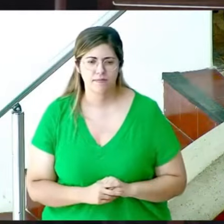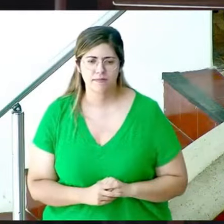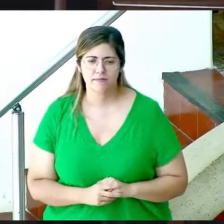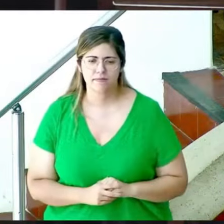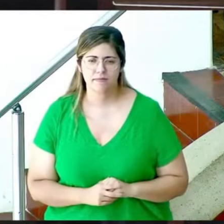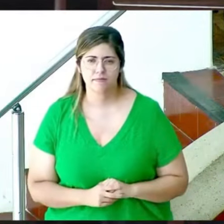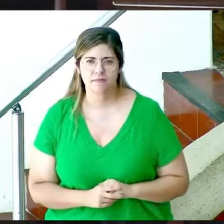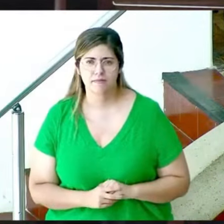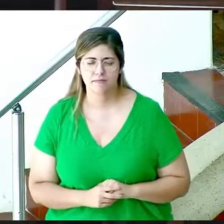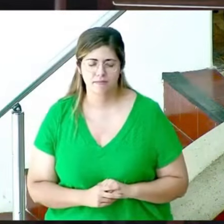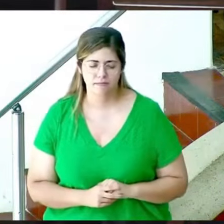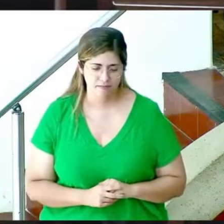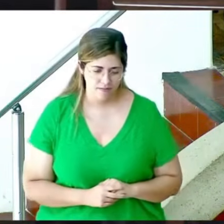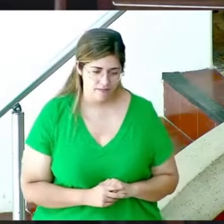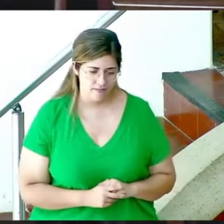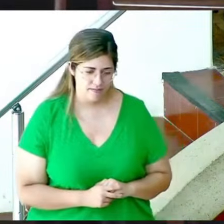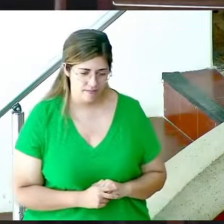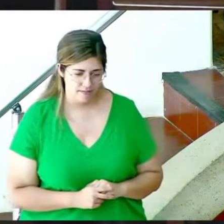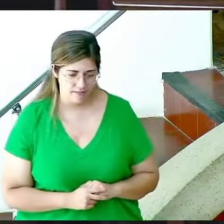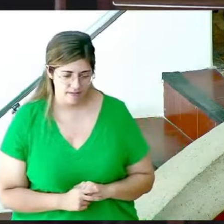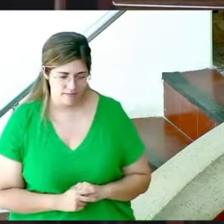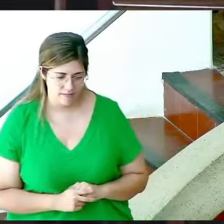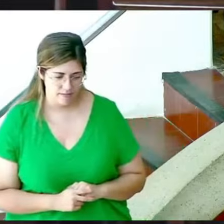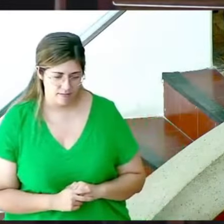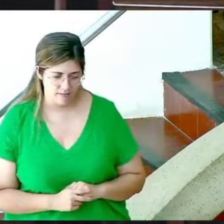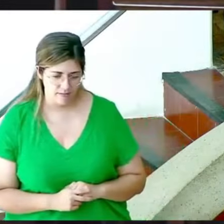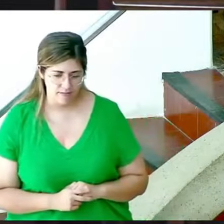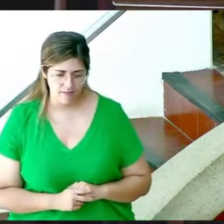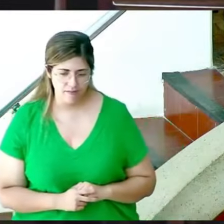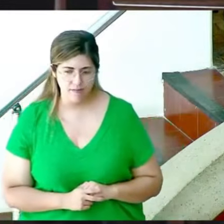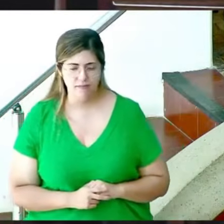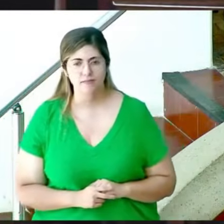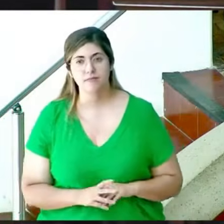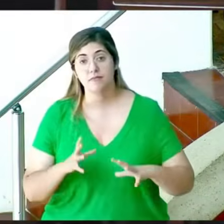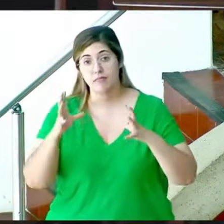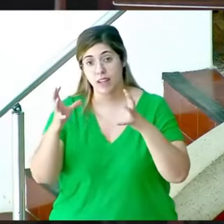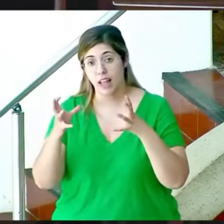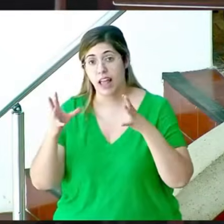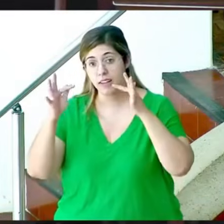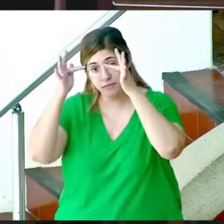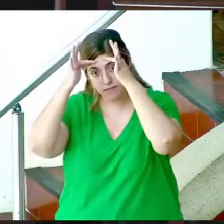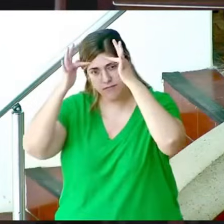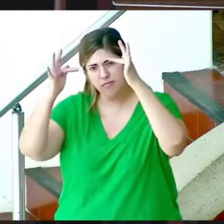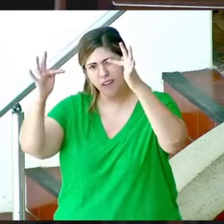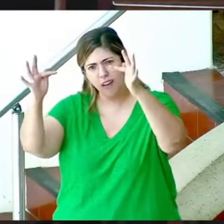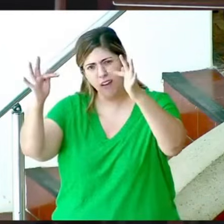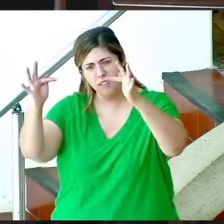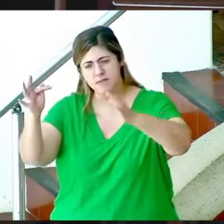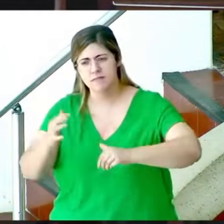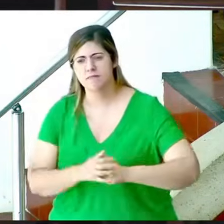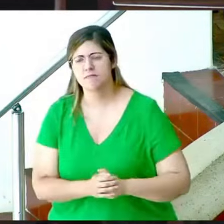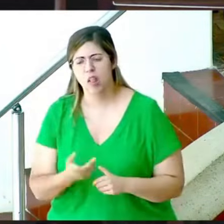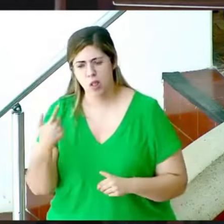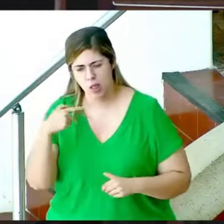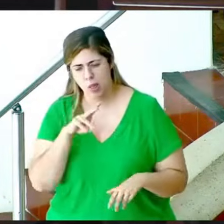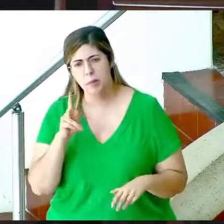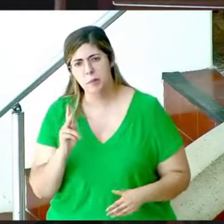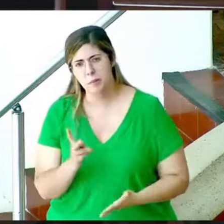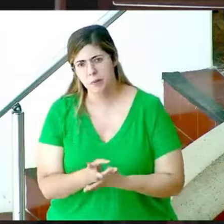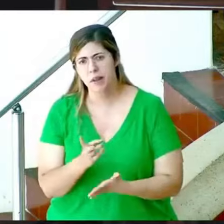Veja uma outra parte, requer fidelidade, ou seja, não tem como eu vou optar. Seja fiel o que